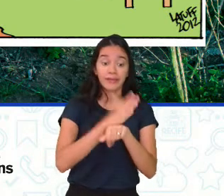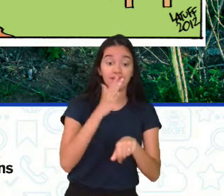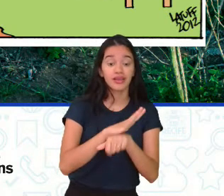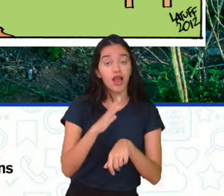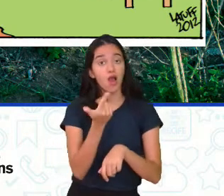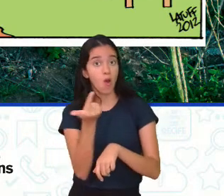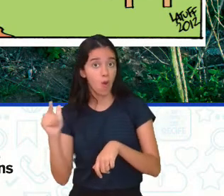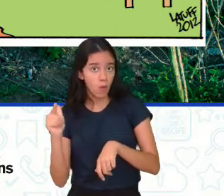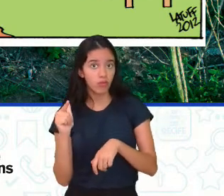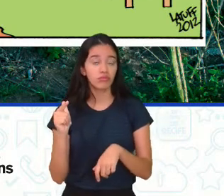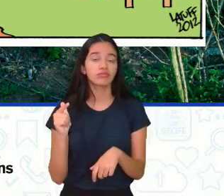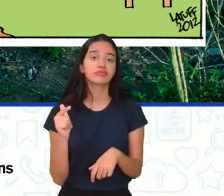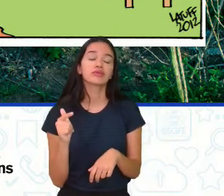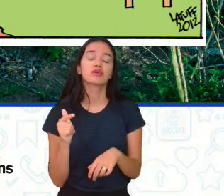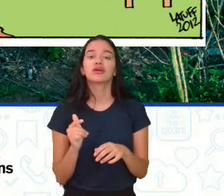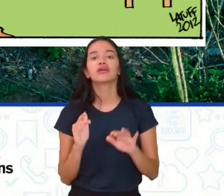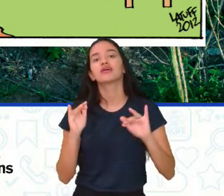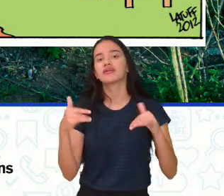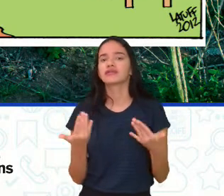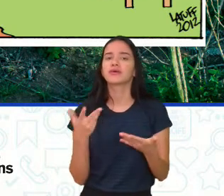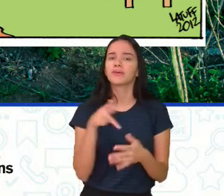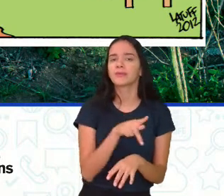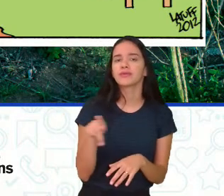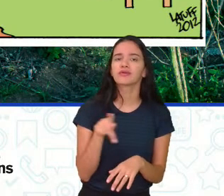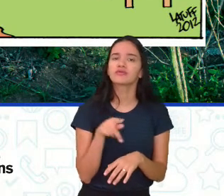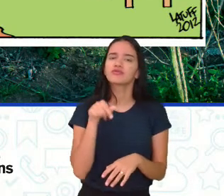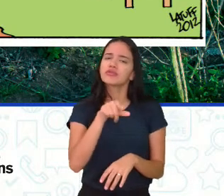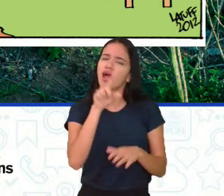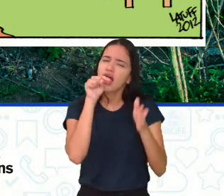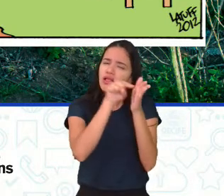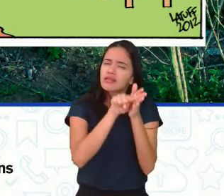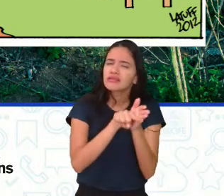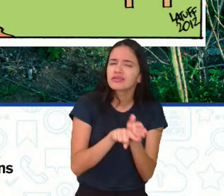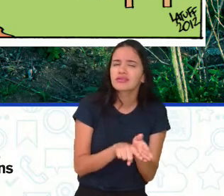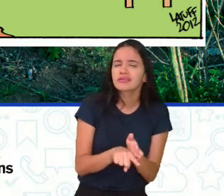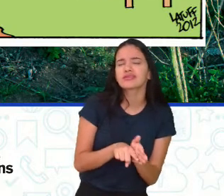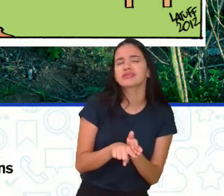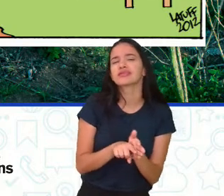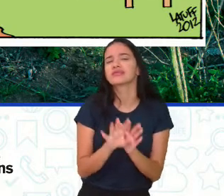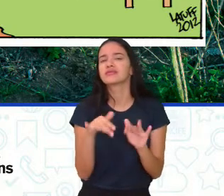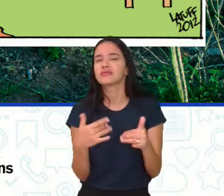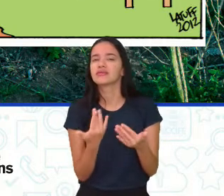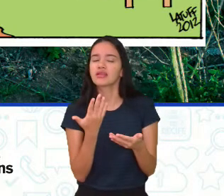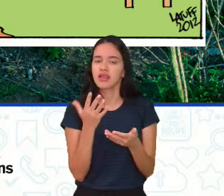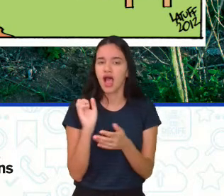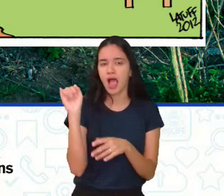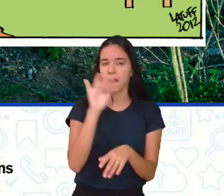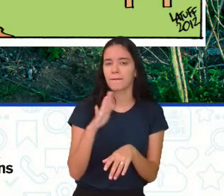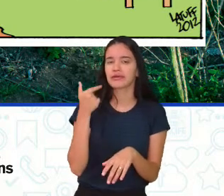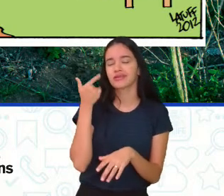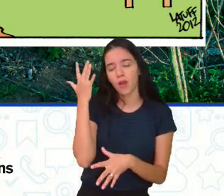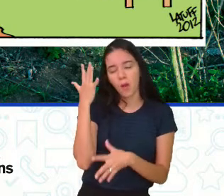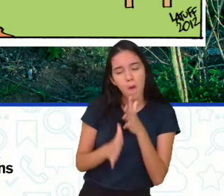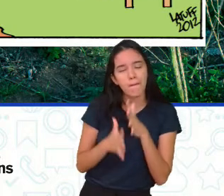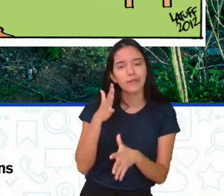outra, né? E aí, professor Giorgio, você analisando essas imagens, Complicado, né, professor Jorge?